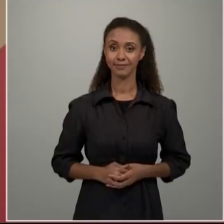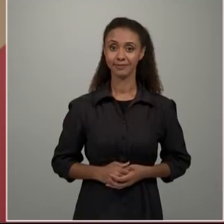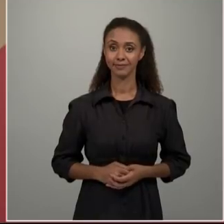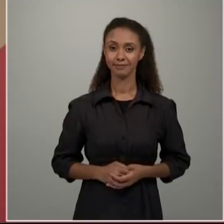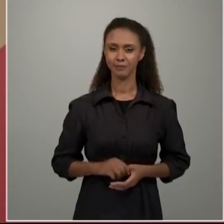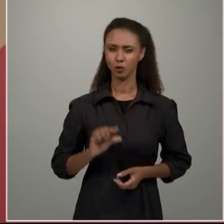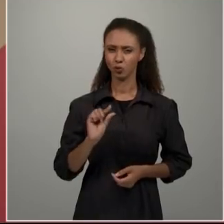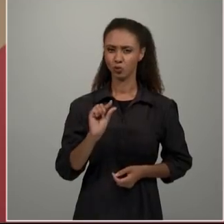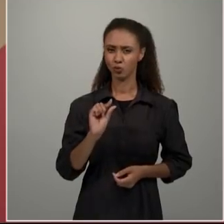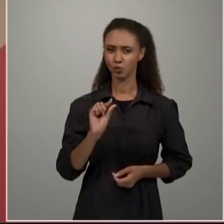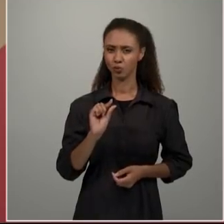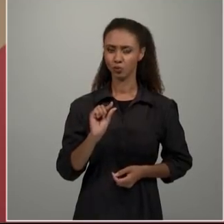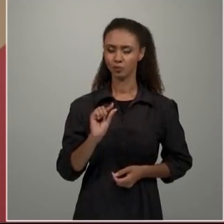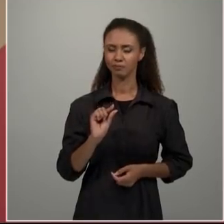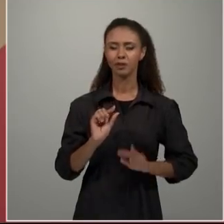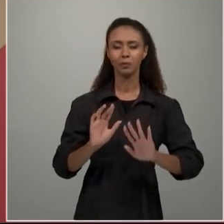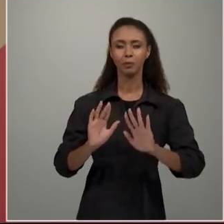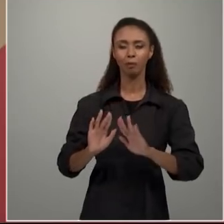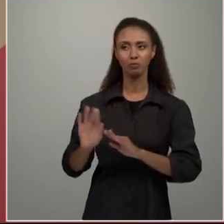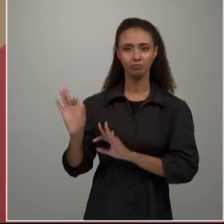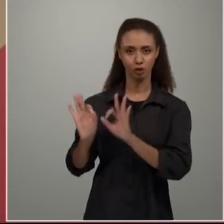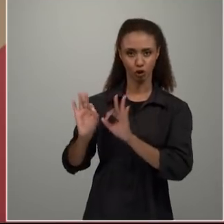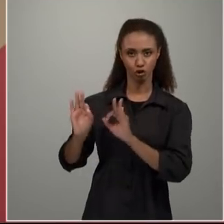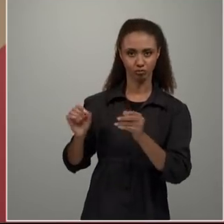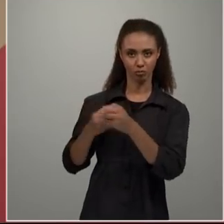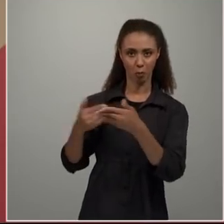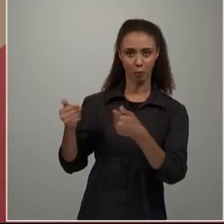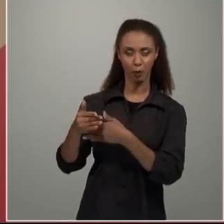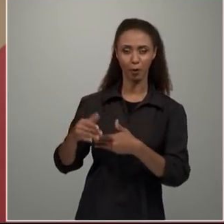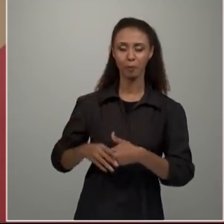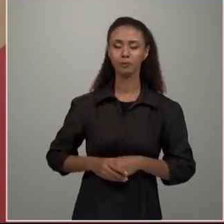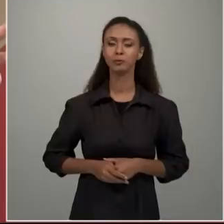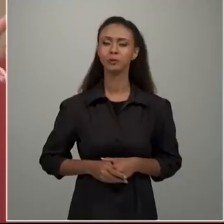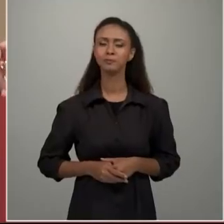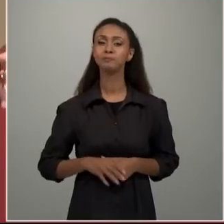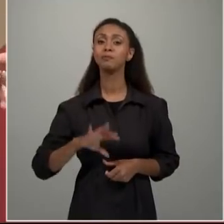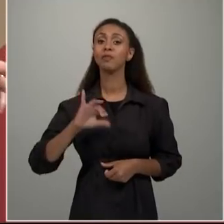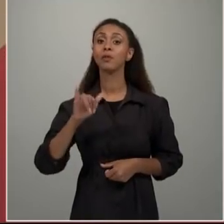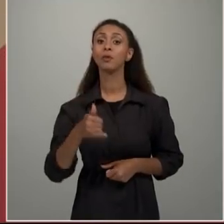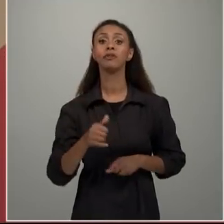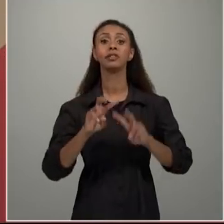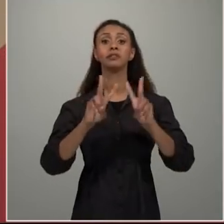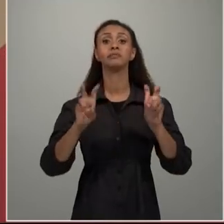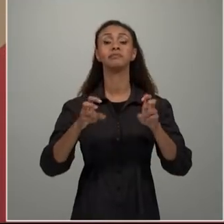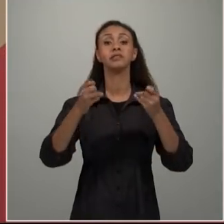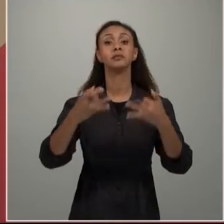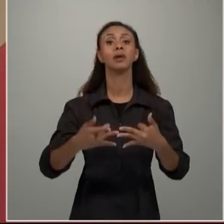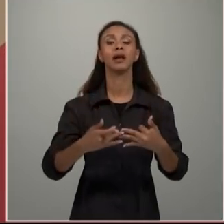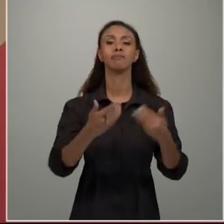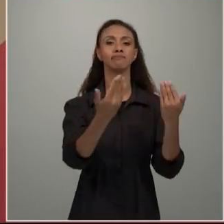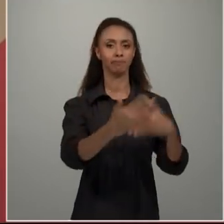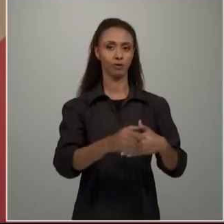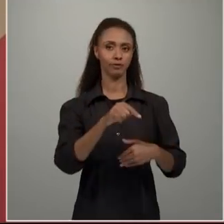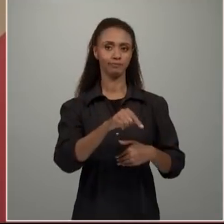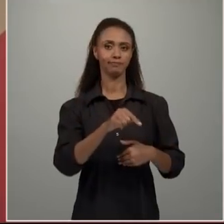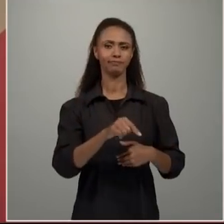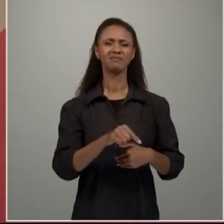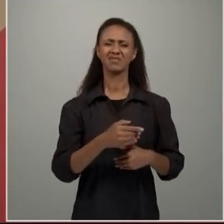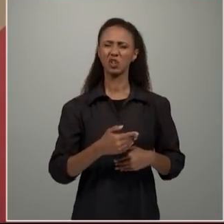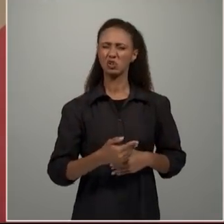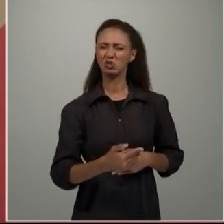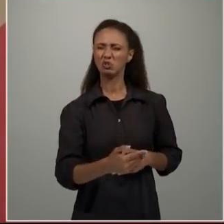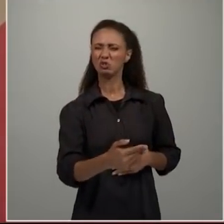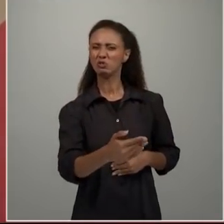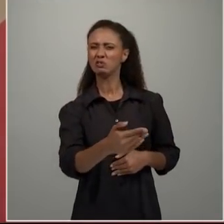só um minutinho bom quando a gente está providenciando o powerpoint vamos falar um pouquinho sobre a nossa prova teve aluno isso é um assunto mais lá do final que vai